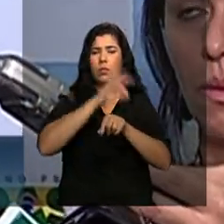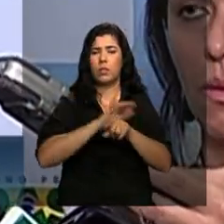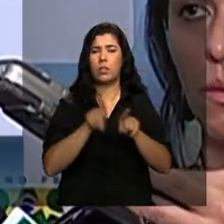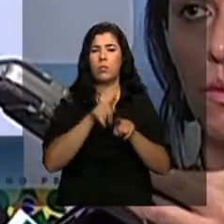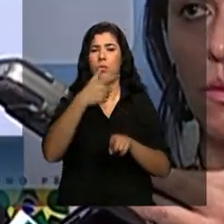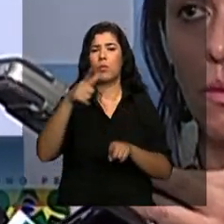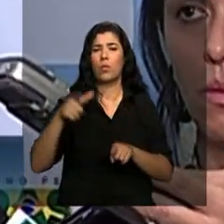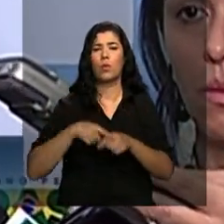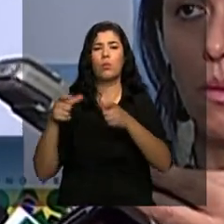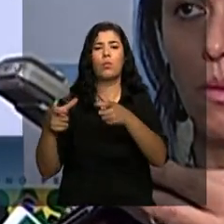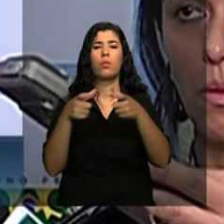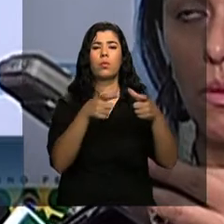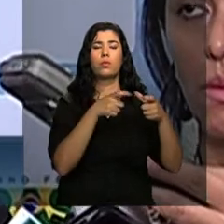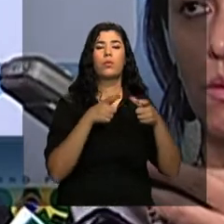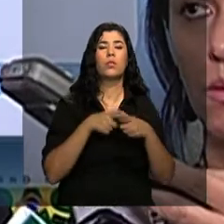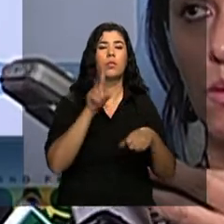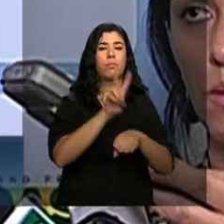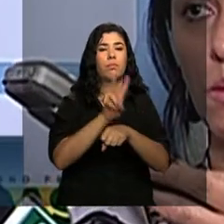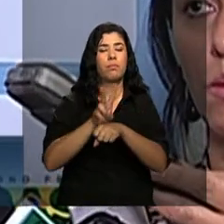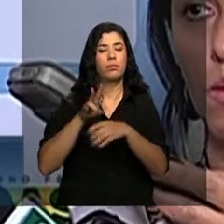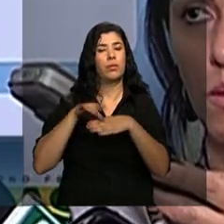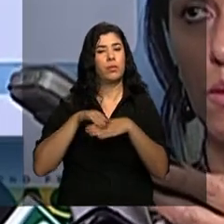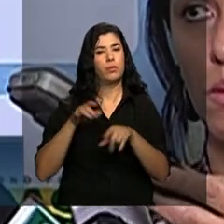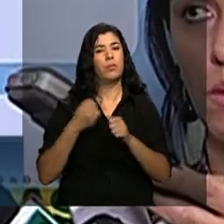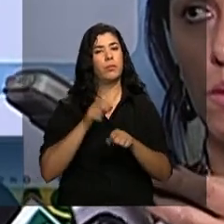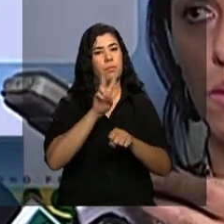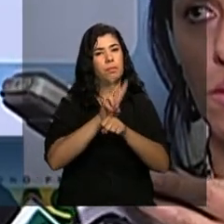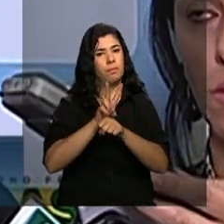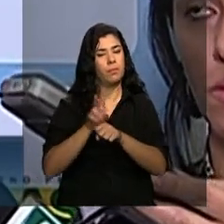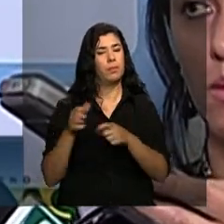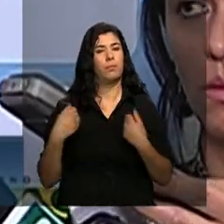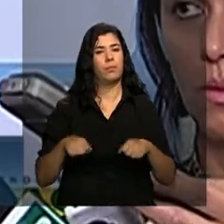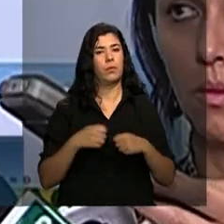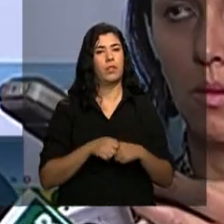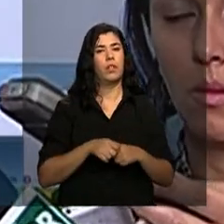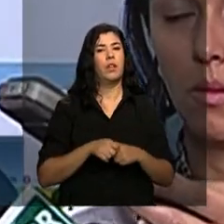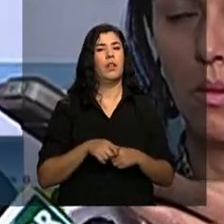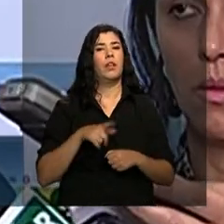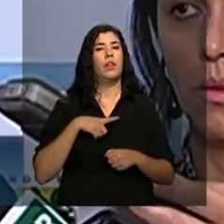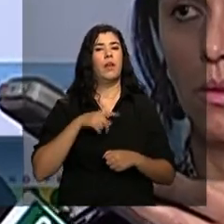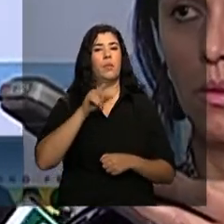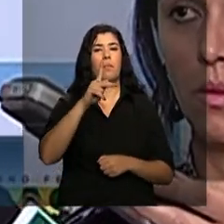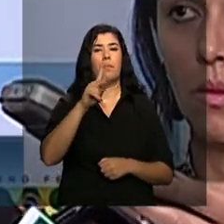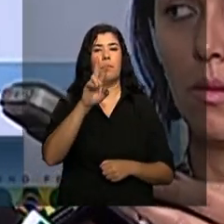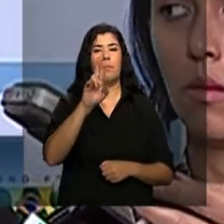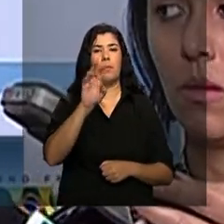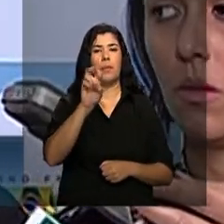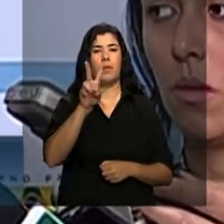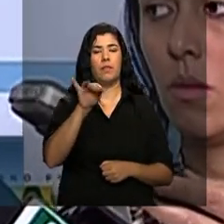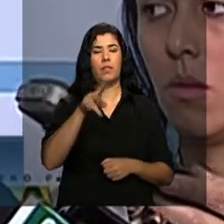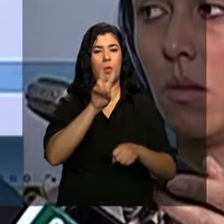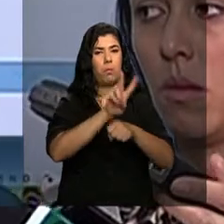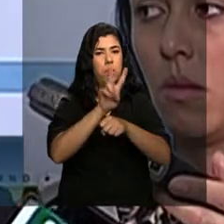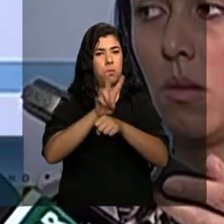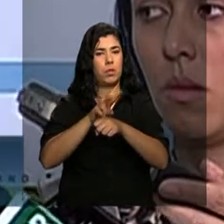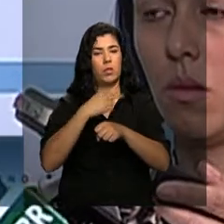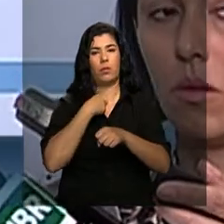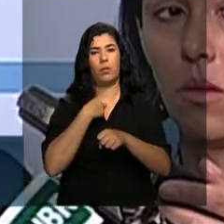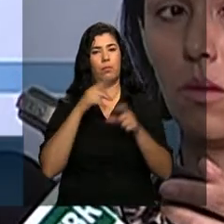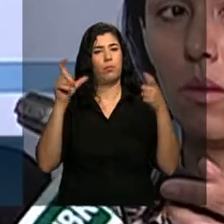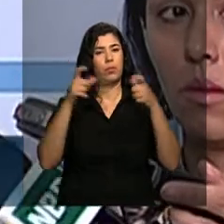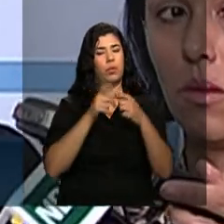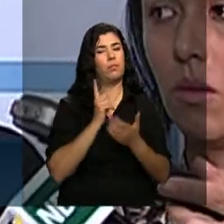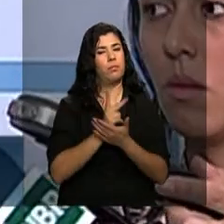ainda a epidemia, continuar fazendo controle, porque dá resultado. Então, a dimensão da prevenção não pode ser minimizada, precisa